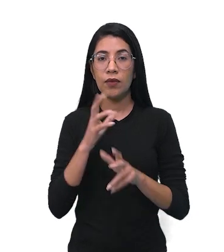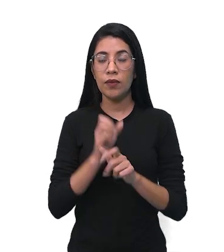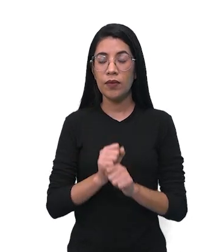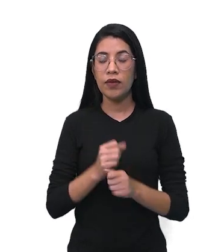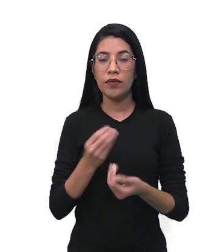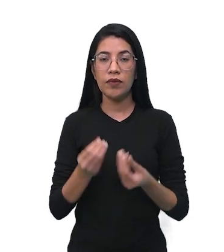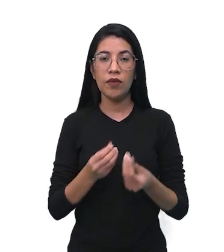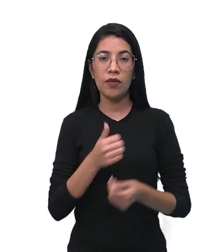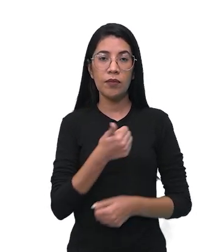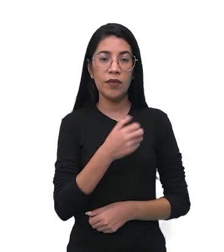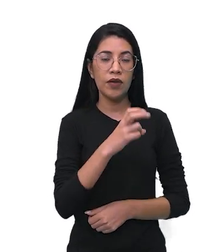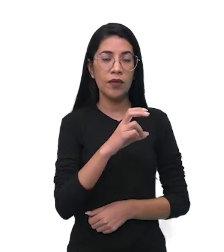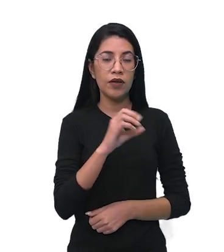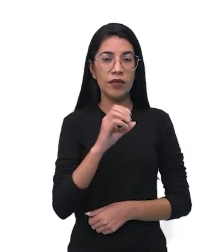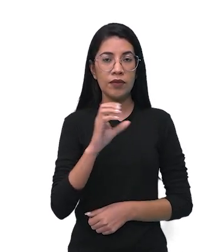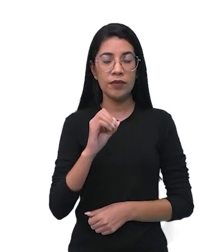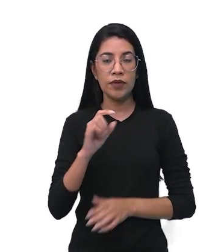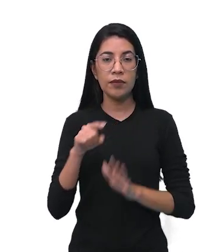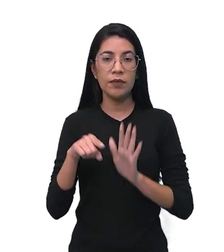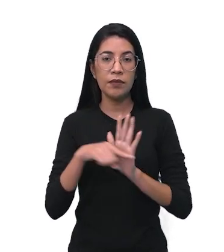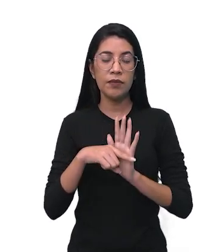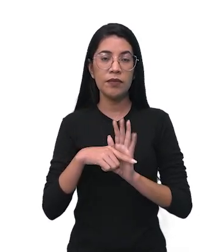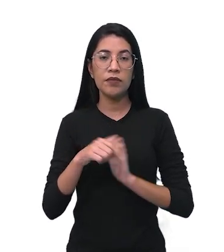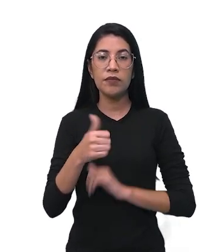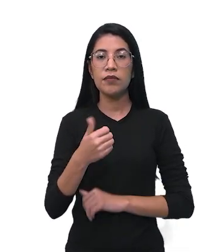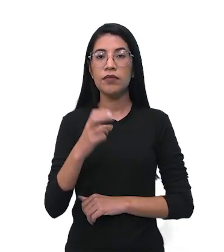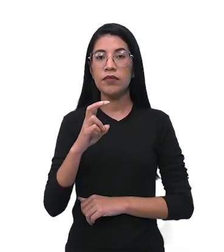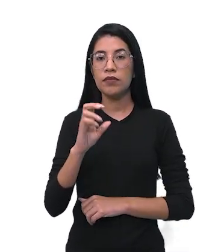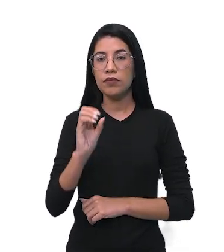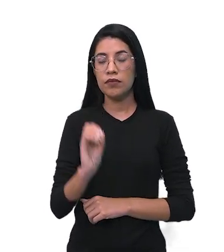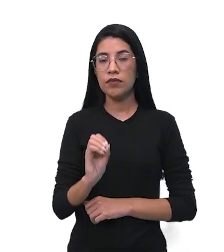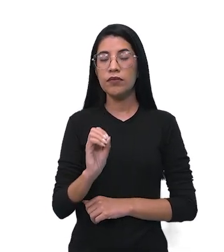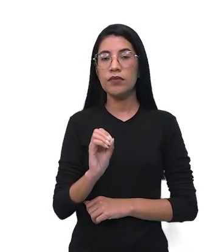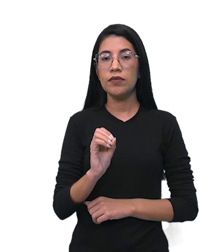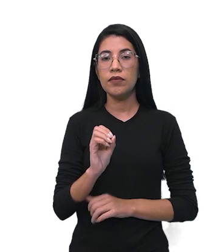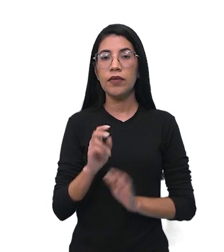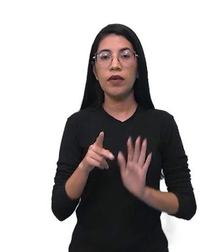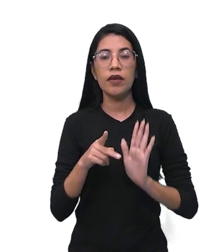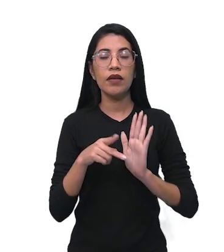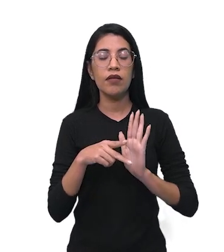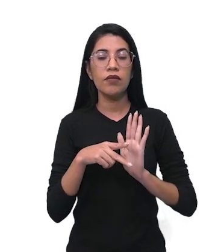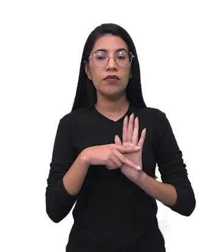1.500 menos 150, que vai resultar em